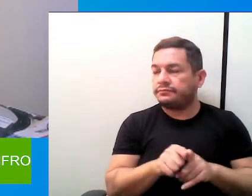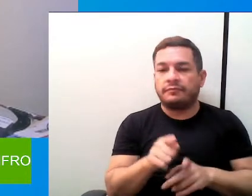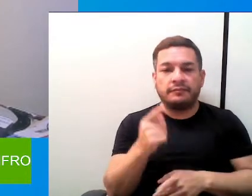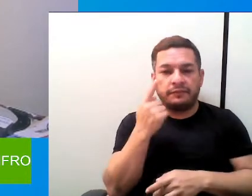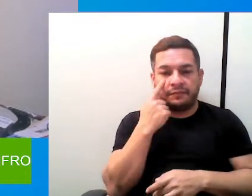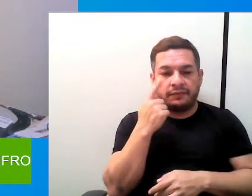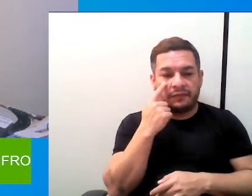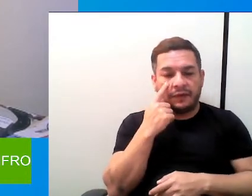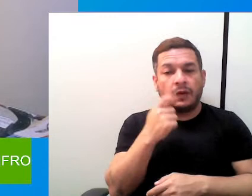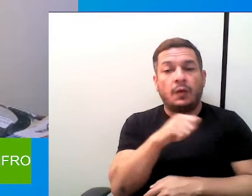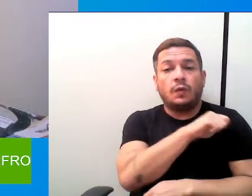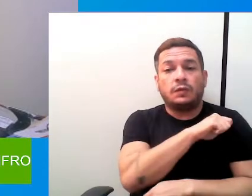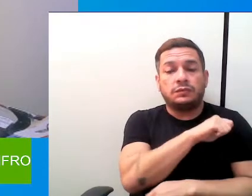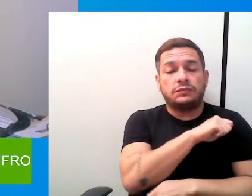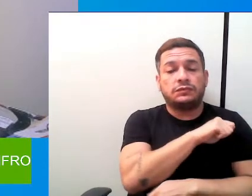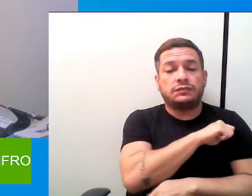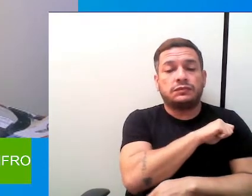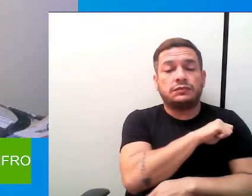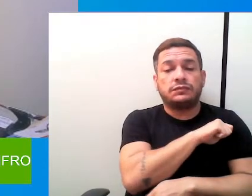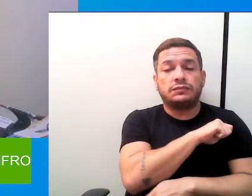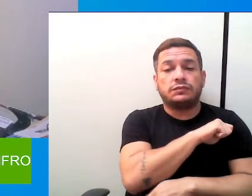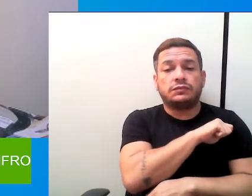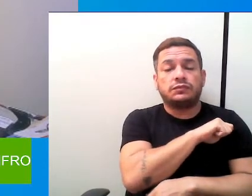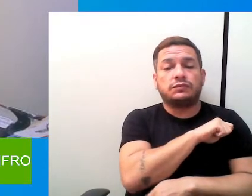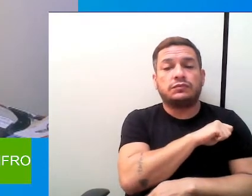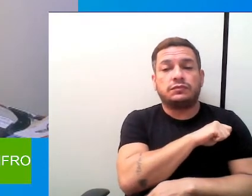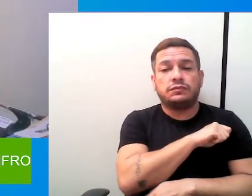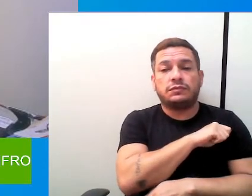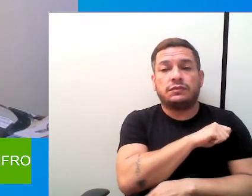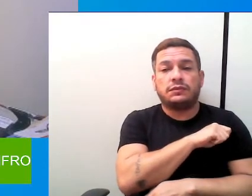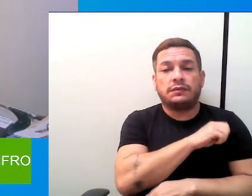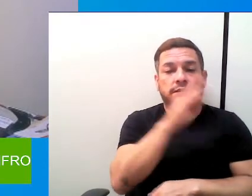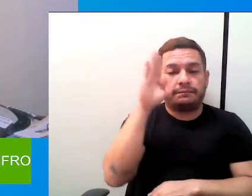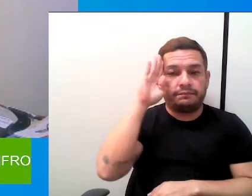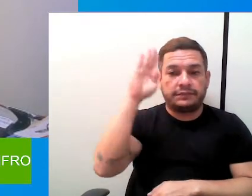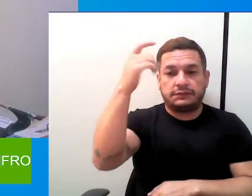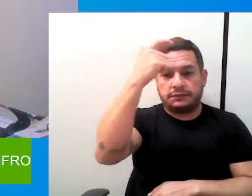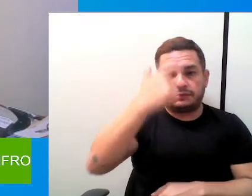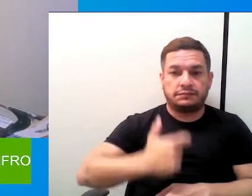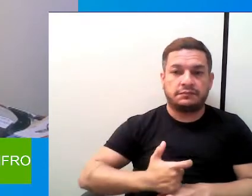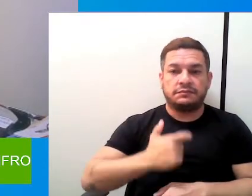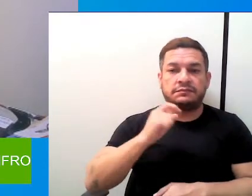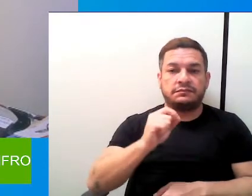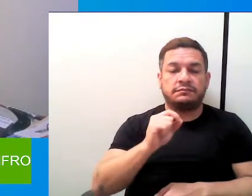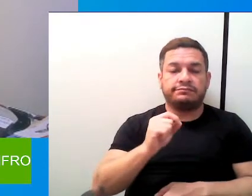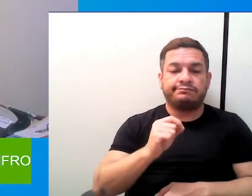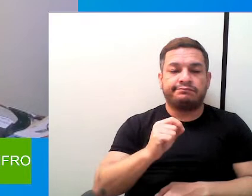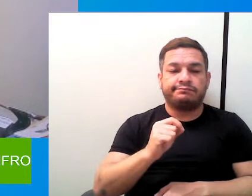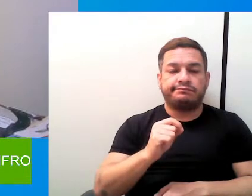protagonismo do estudante, isso é, que o aluno seja a principal pessoa na hora de